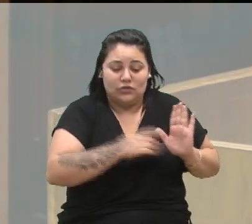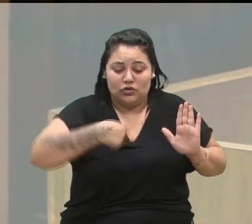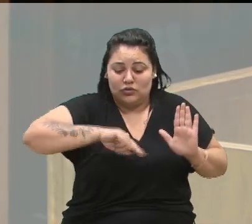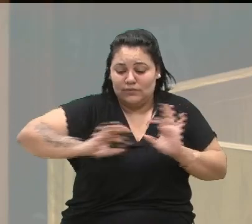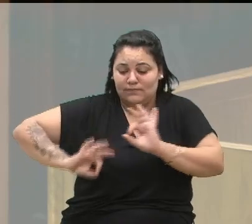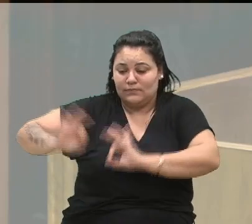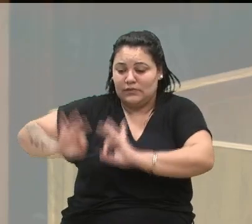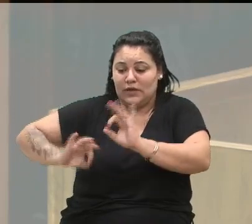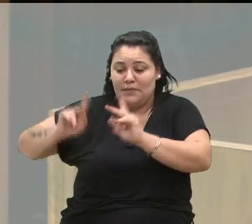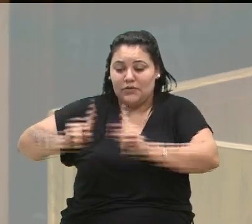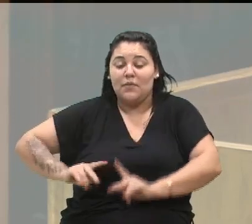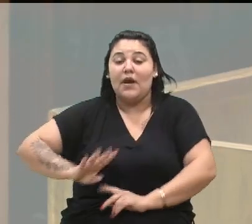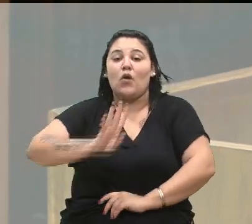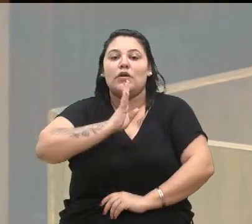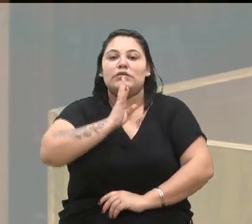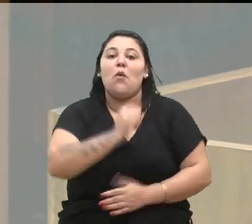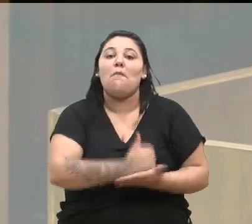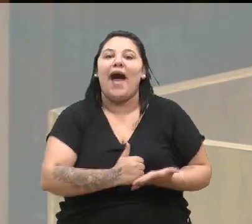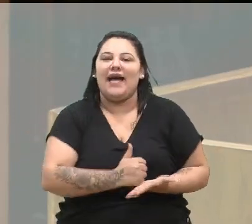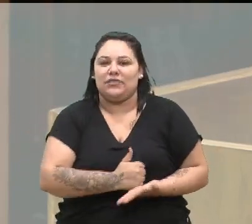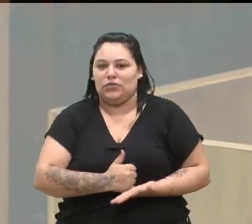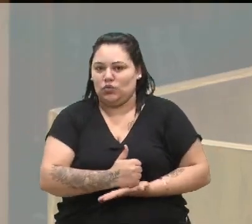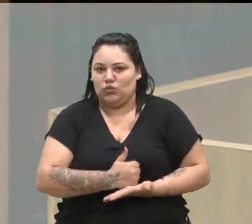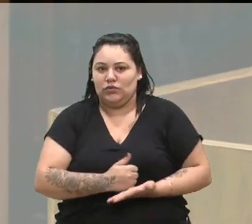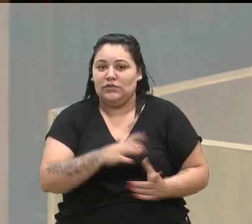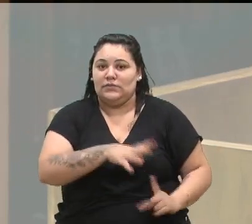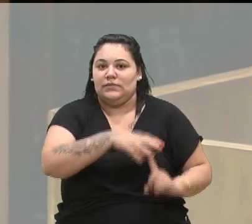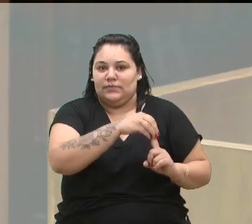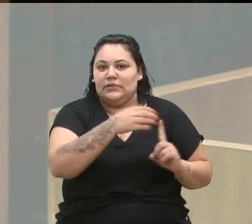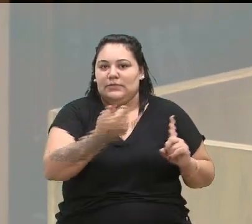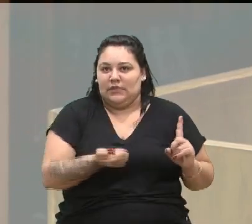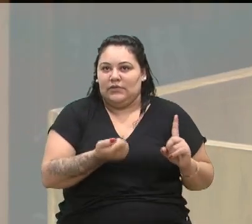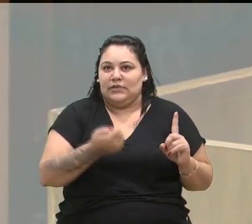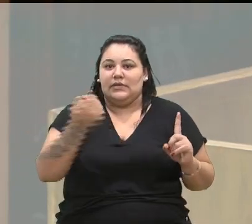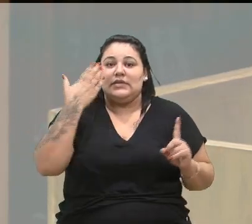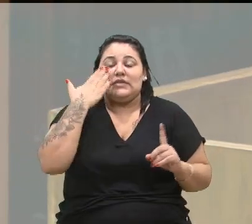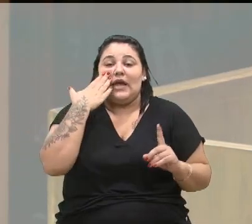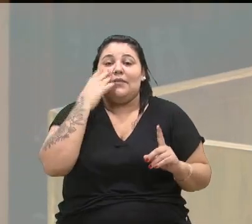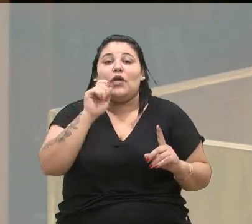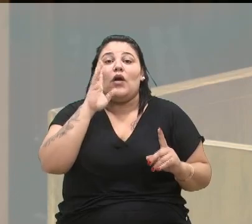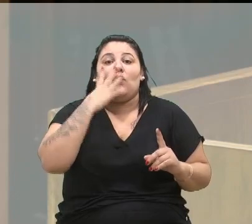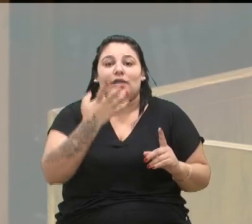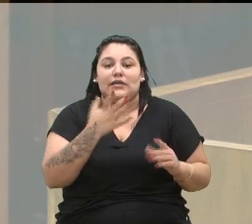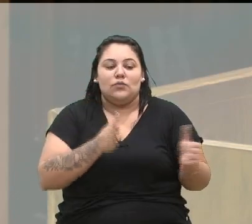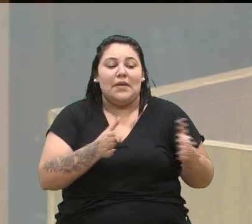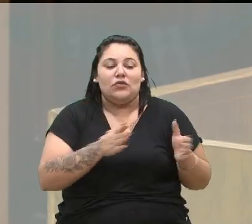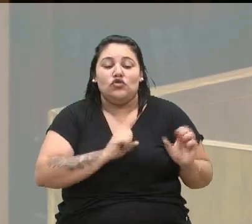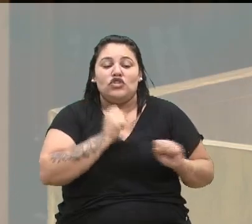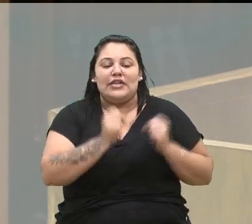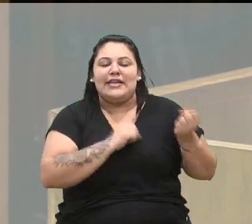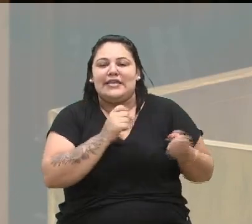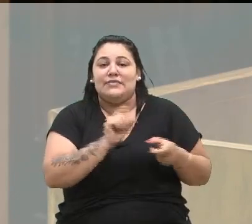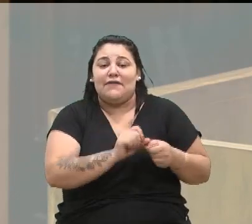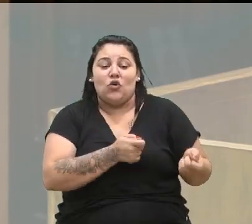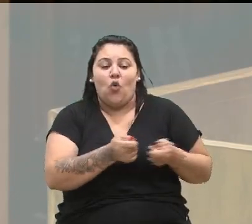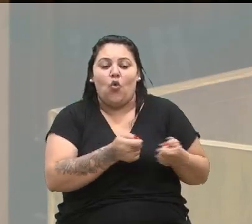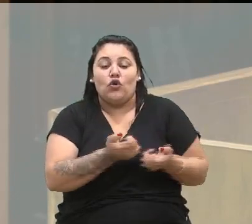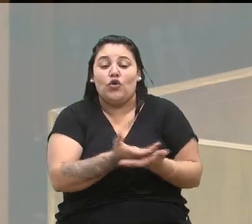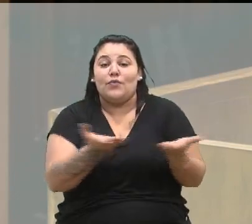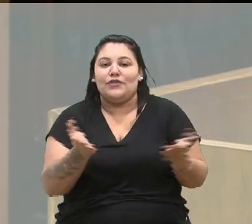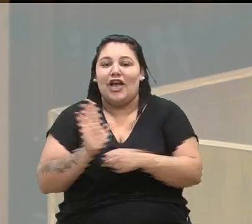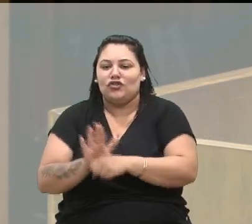elas conheçam o básico, o essencial, e saibam como agir numa situação de crise para fazer o controle do ambiente e ajudar